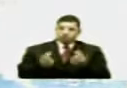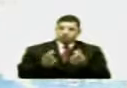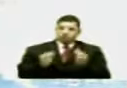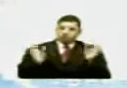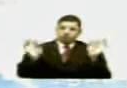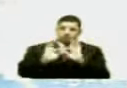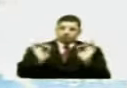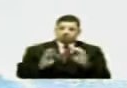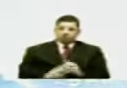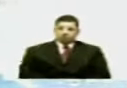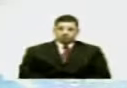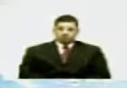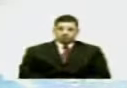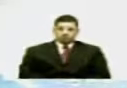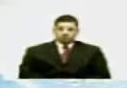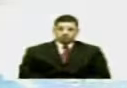dinheiro.